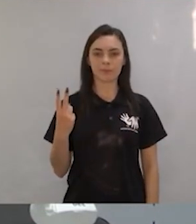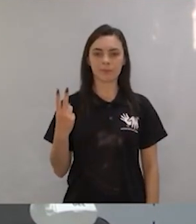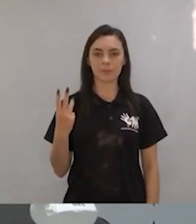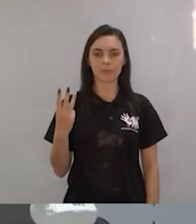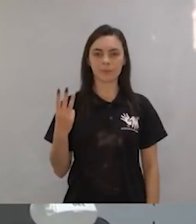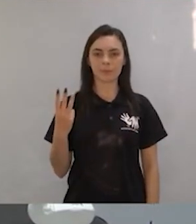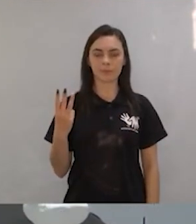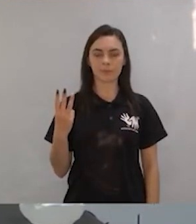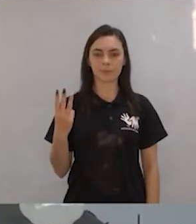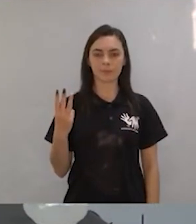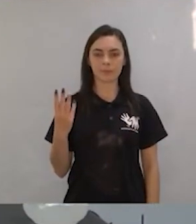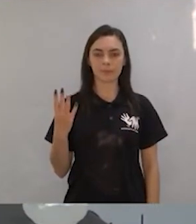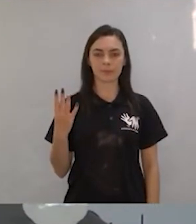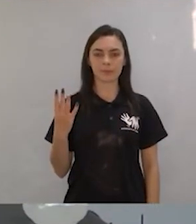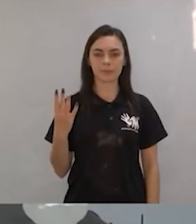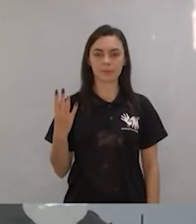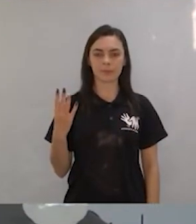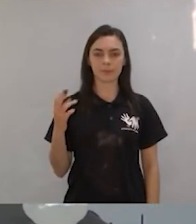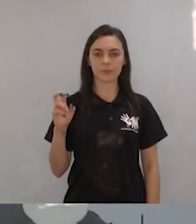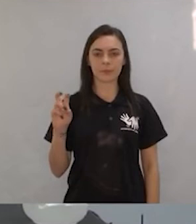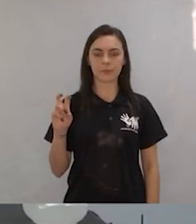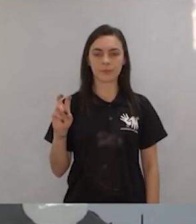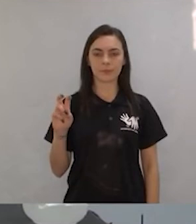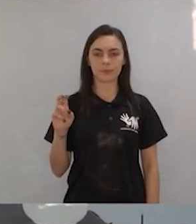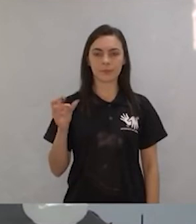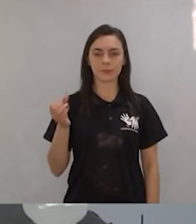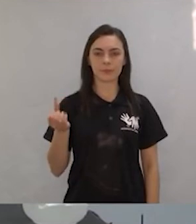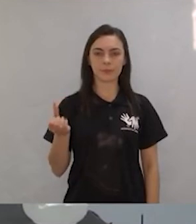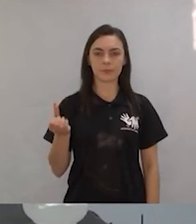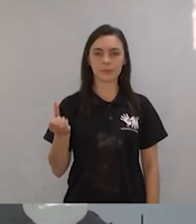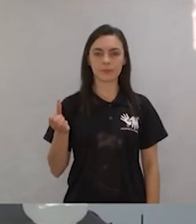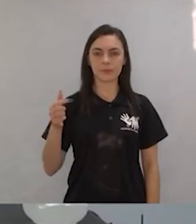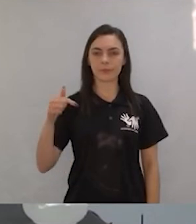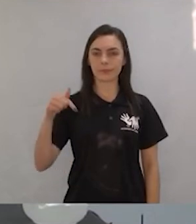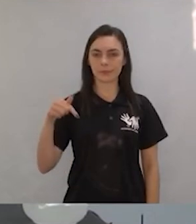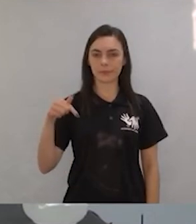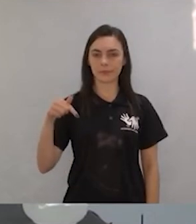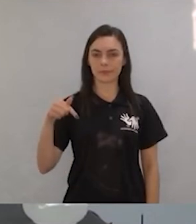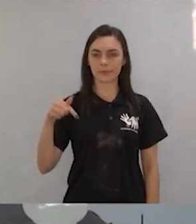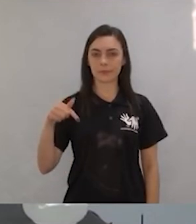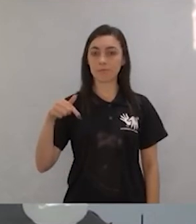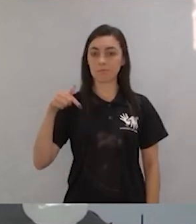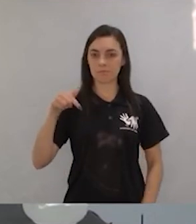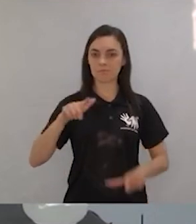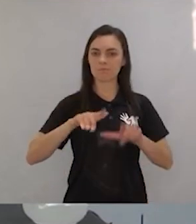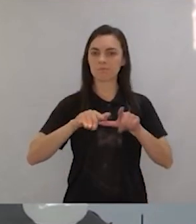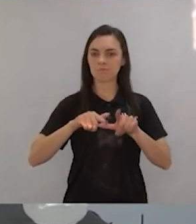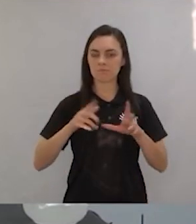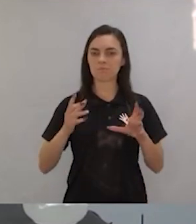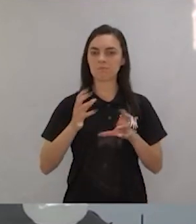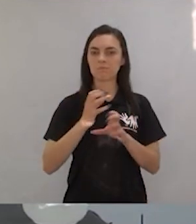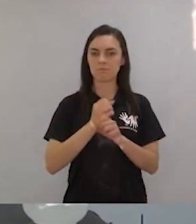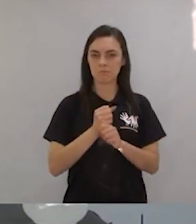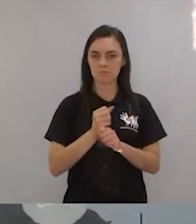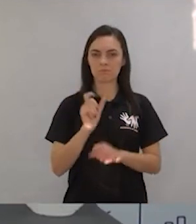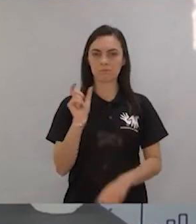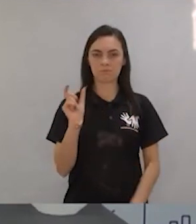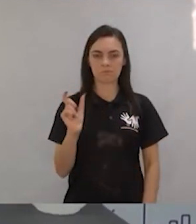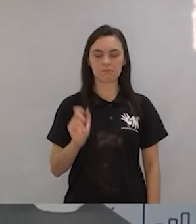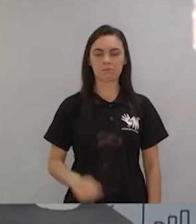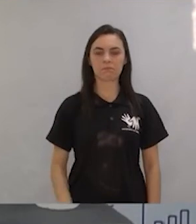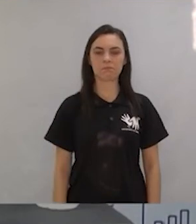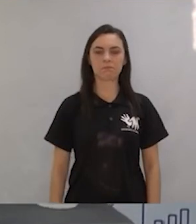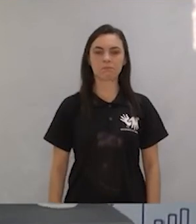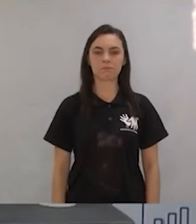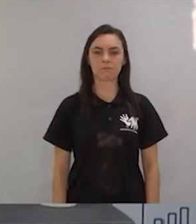Uma, duas, três, quatro, cinco, seis, sete. Sete letras tem